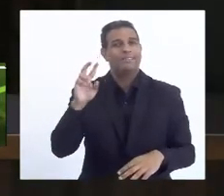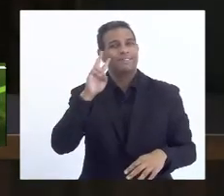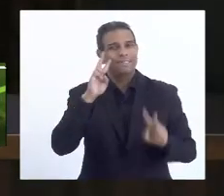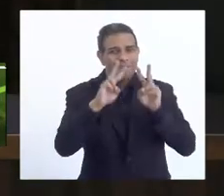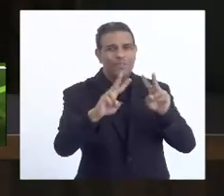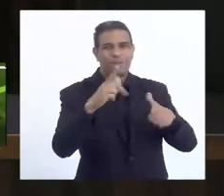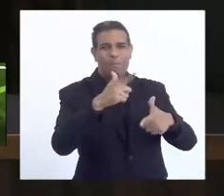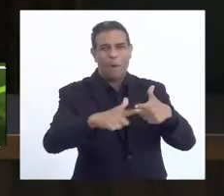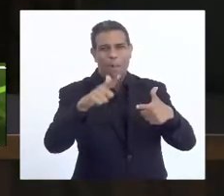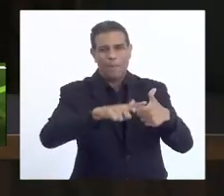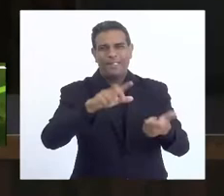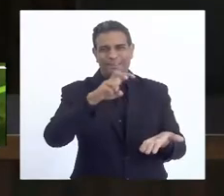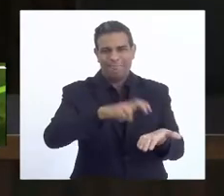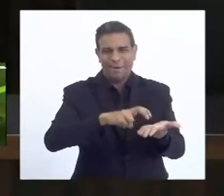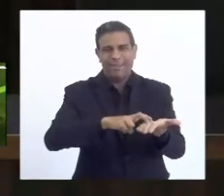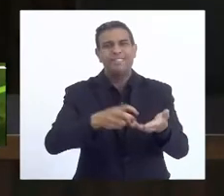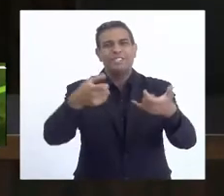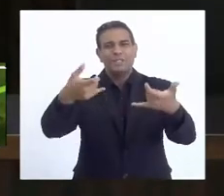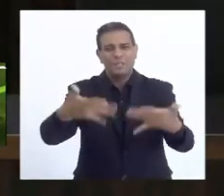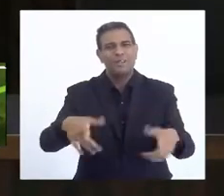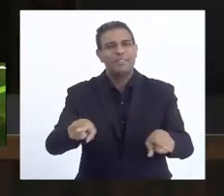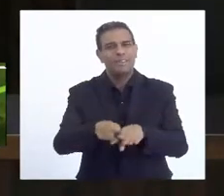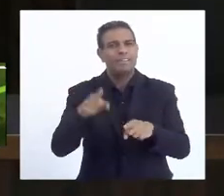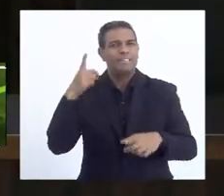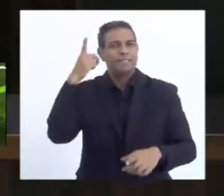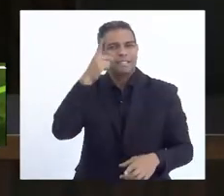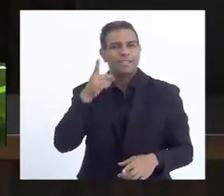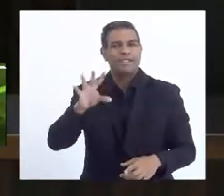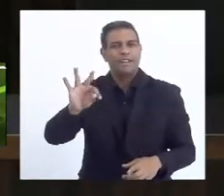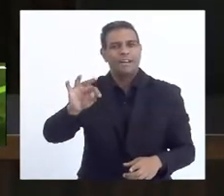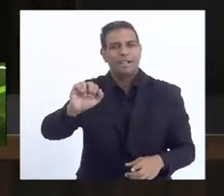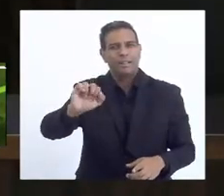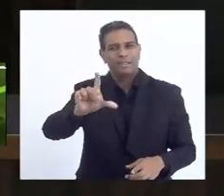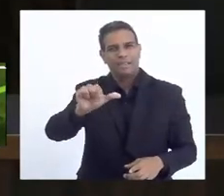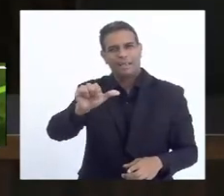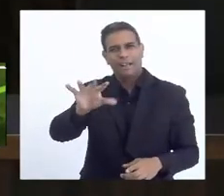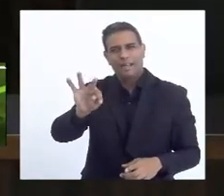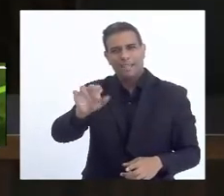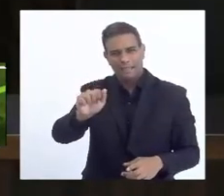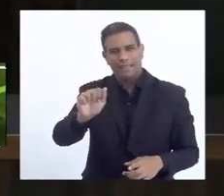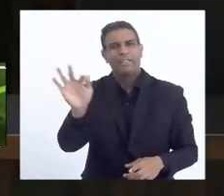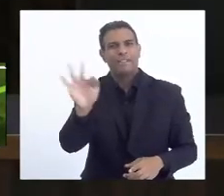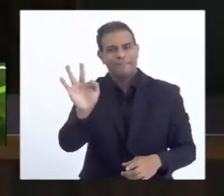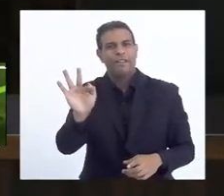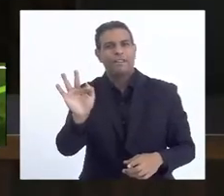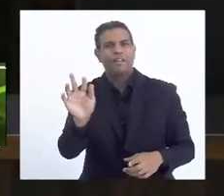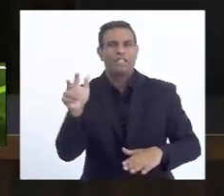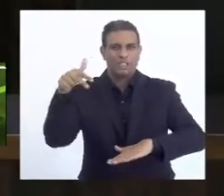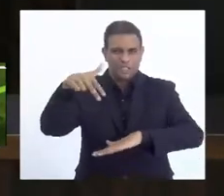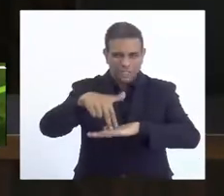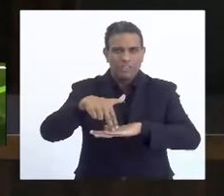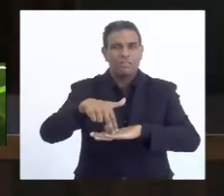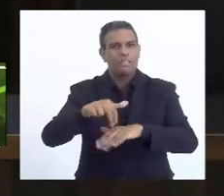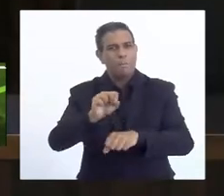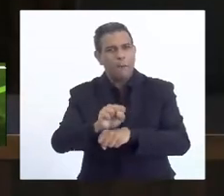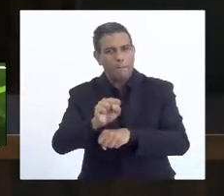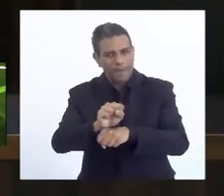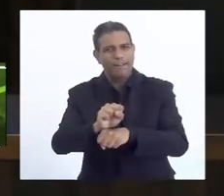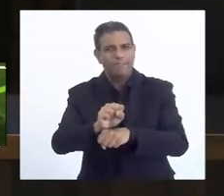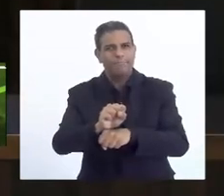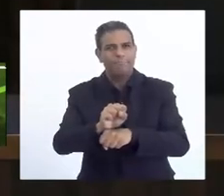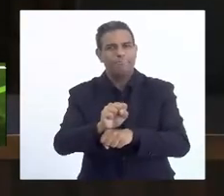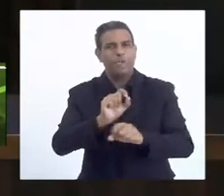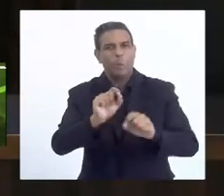com vocês. E a deputada Talíria Petroni, deputada federal, também está vindo de Niterói, então nós vamos ter aí